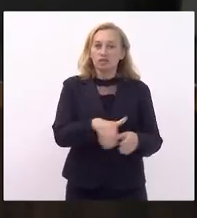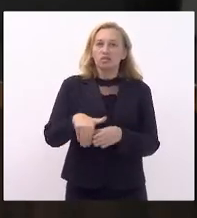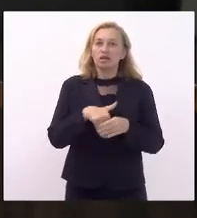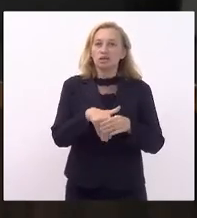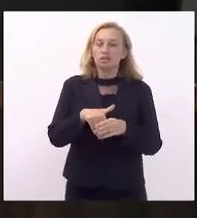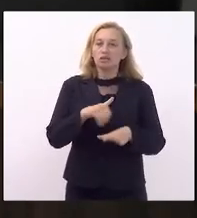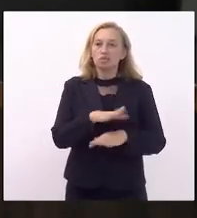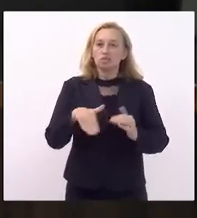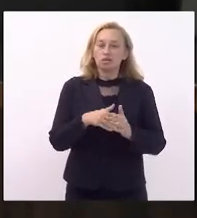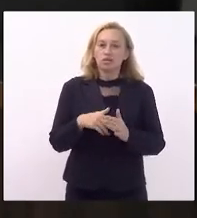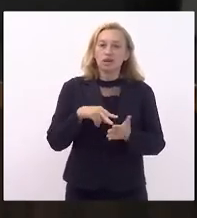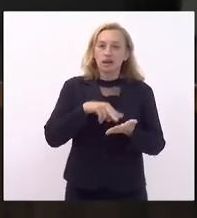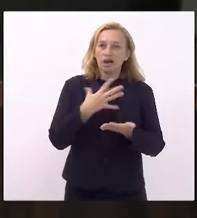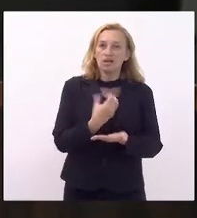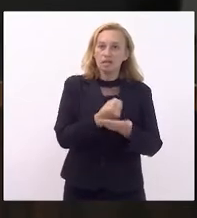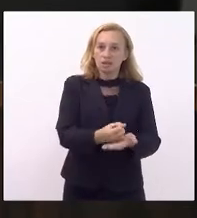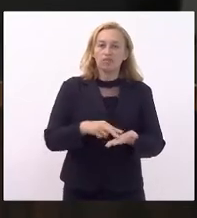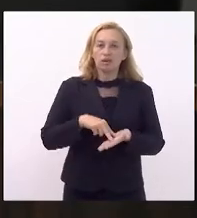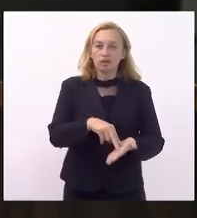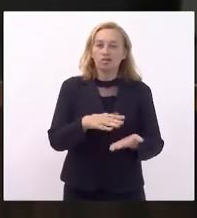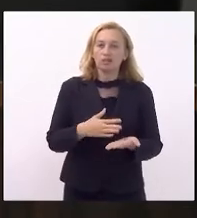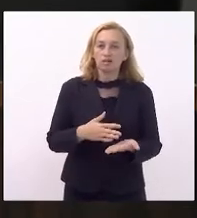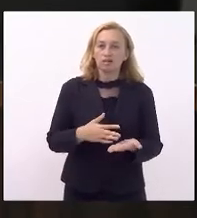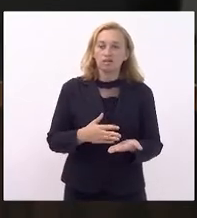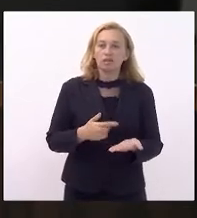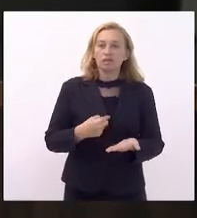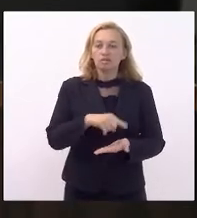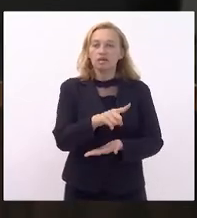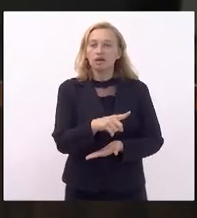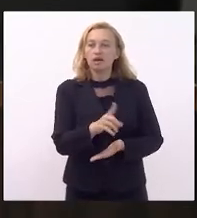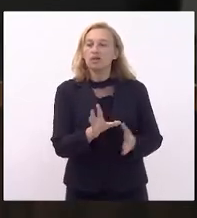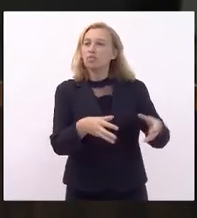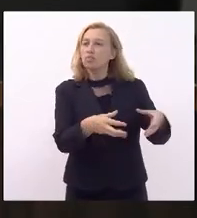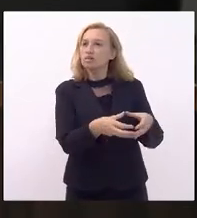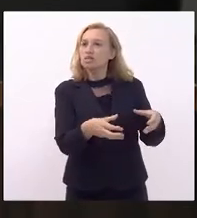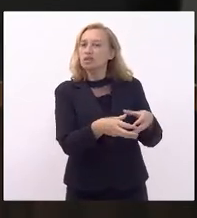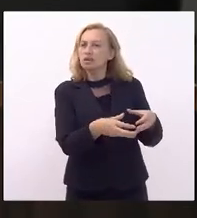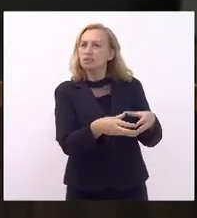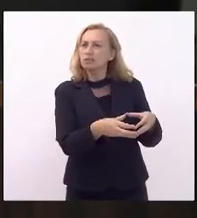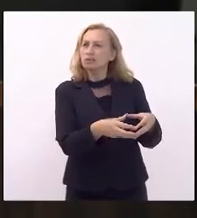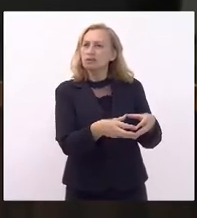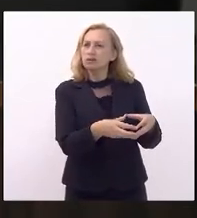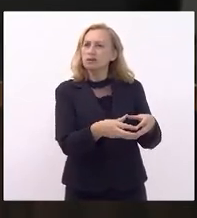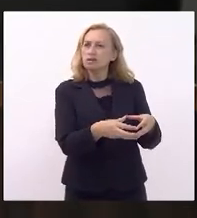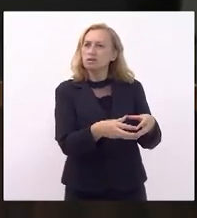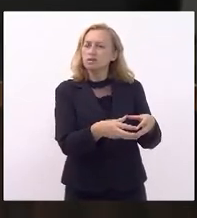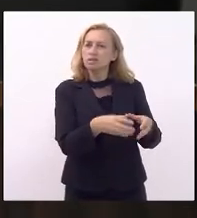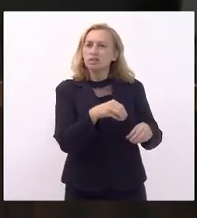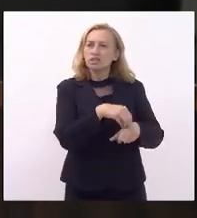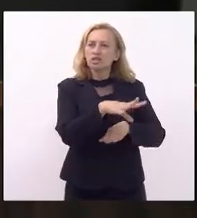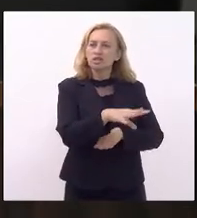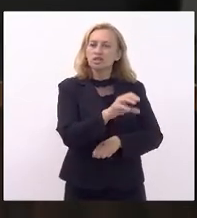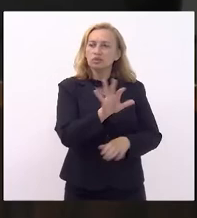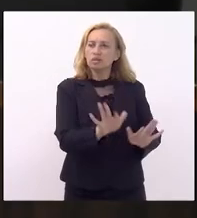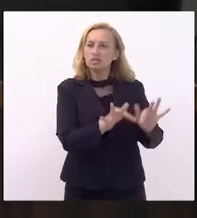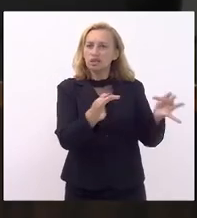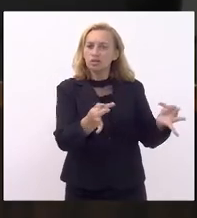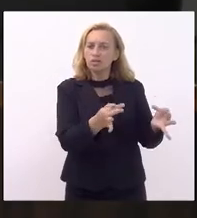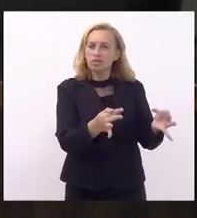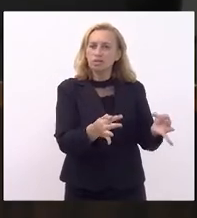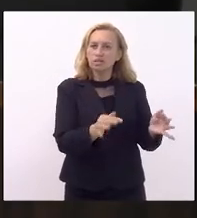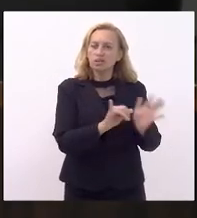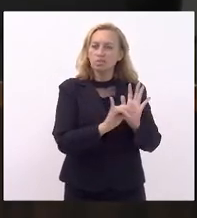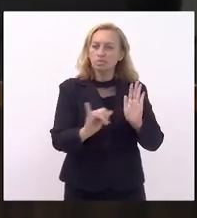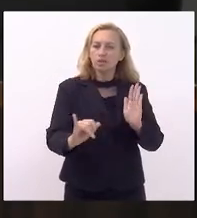votação, os senhores que aprovam, permaneçam como estão. Vai à comissão para fazer a indicação simples, que será